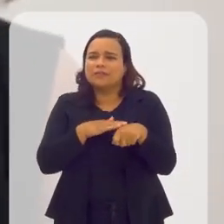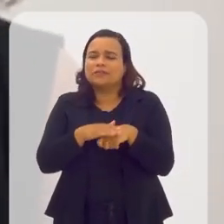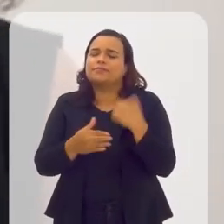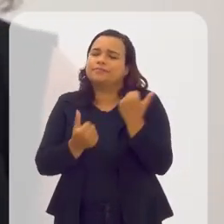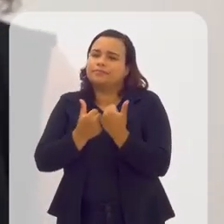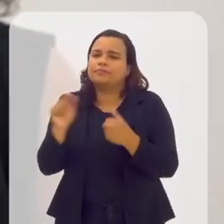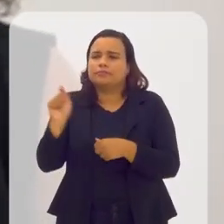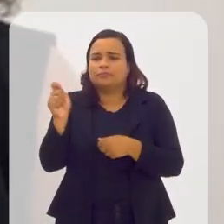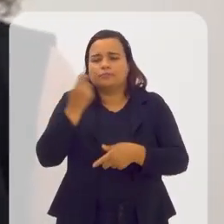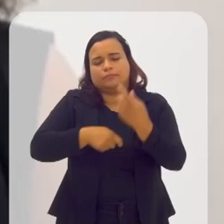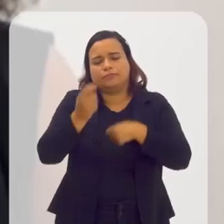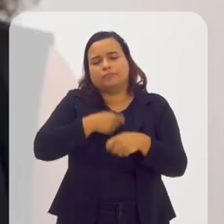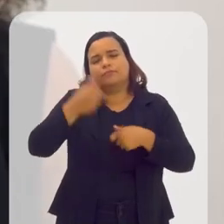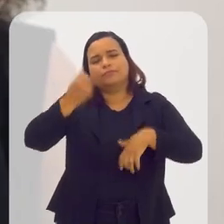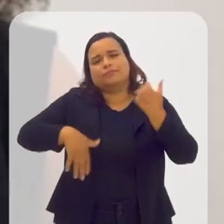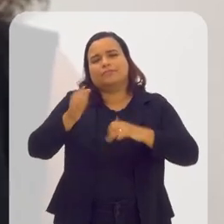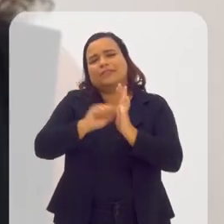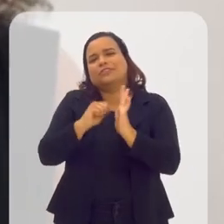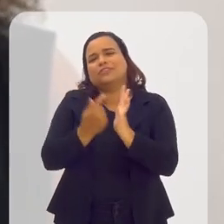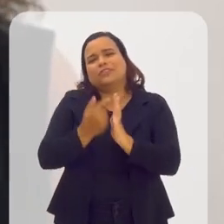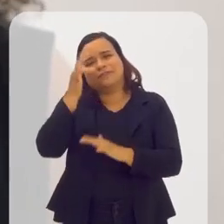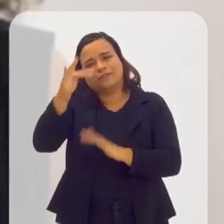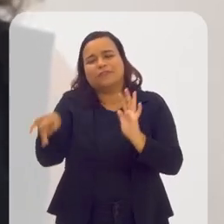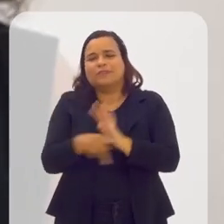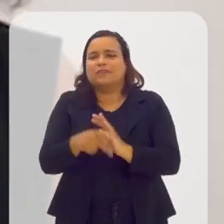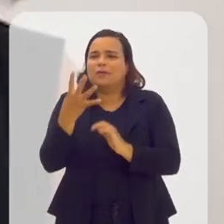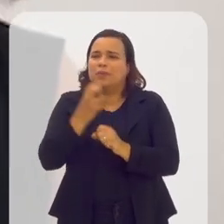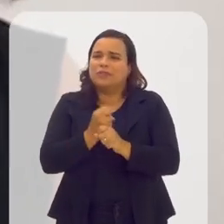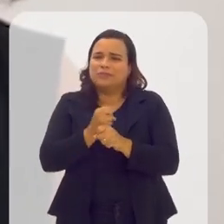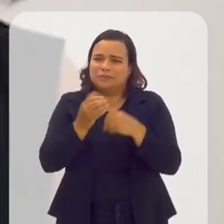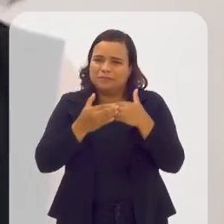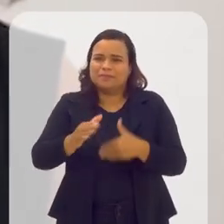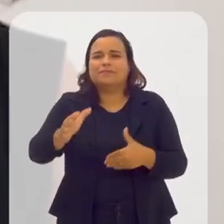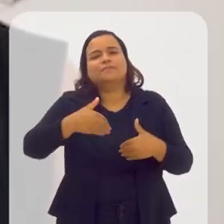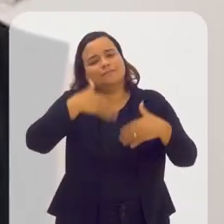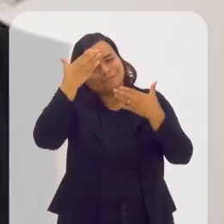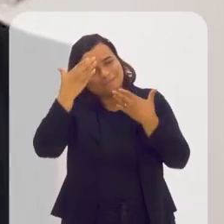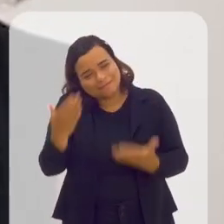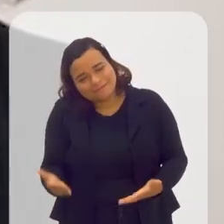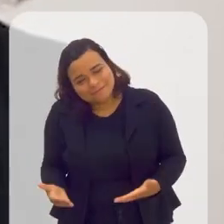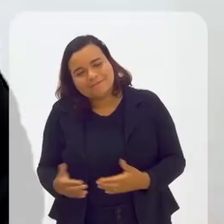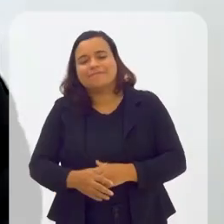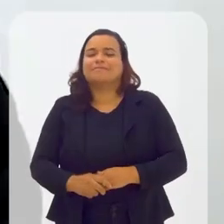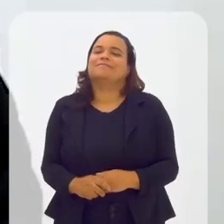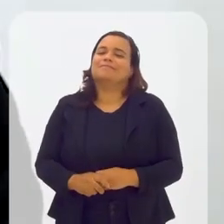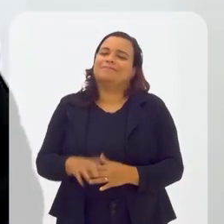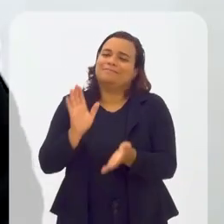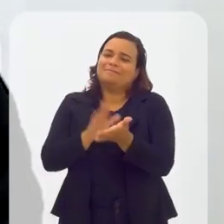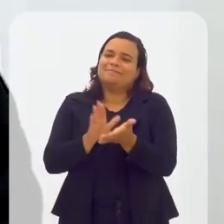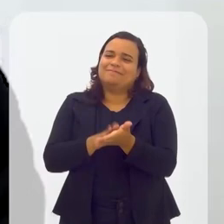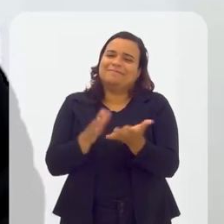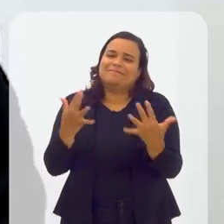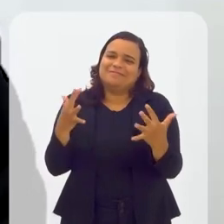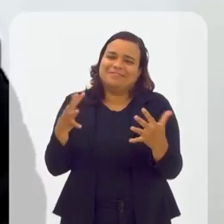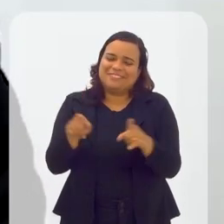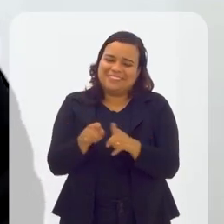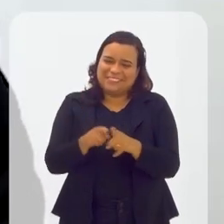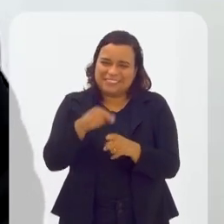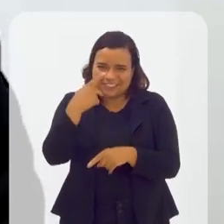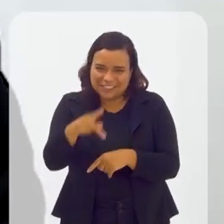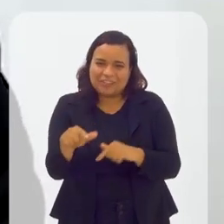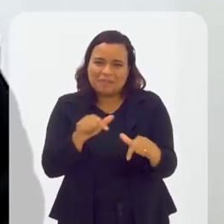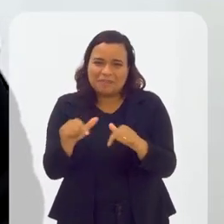para trazer também a contribuição da Associação Comercial nessa agenda de futuro para os próximos 4 anos. Eu é que agradeço e